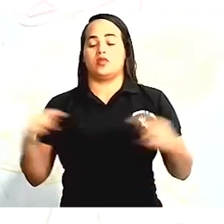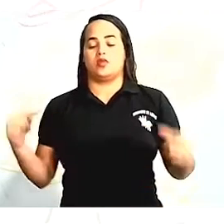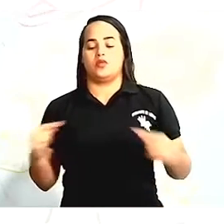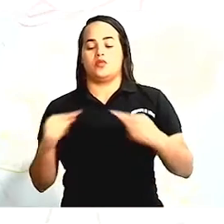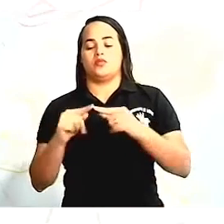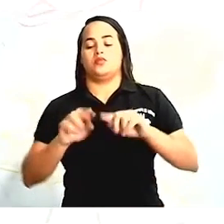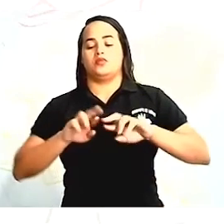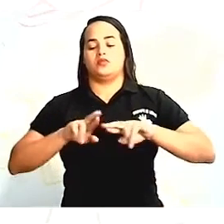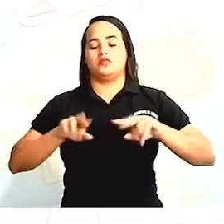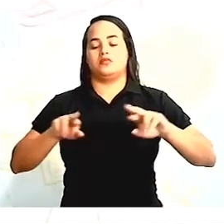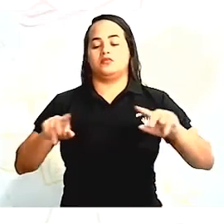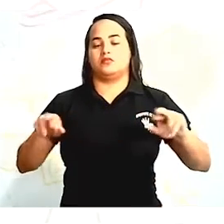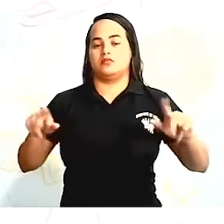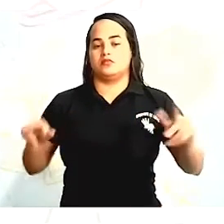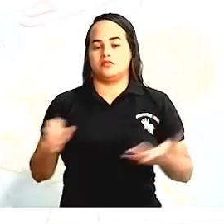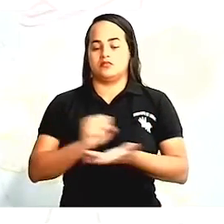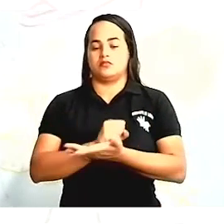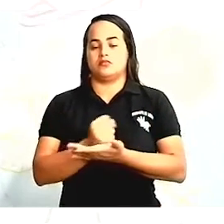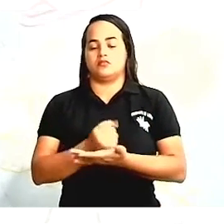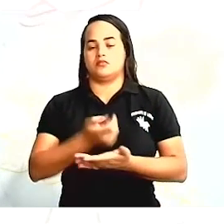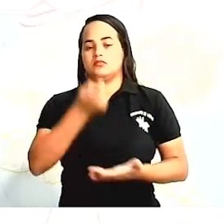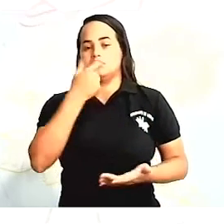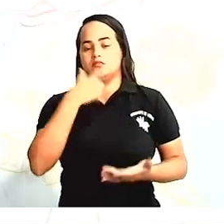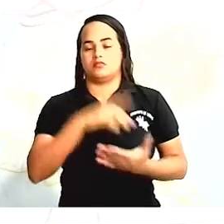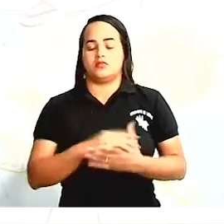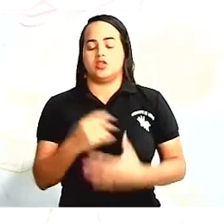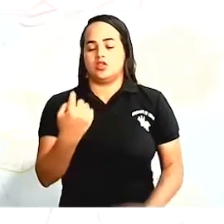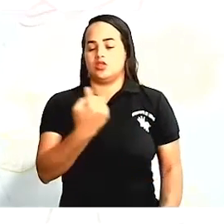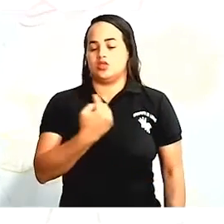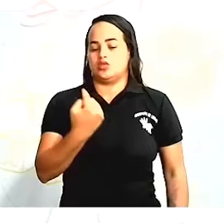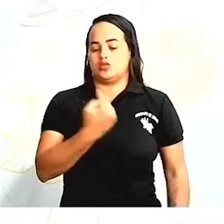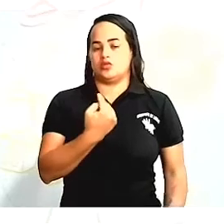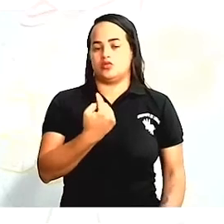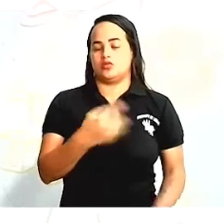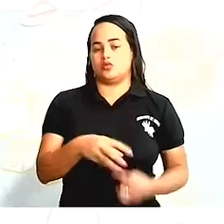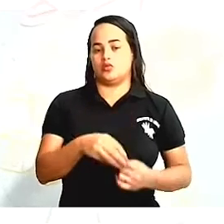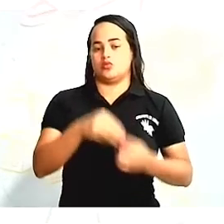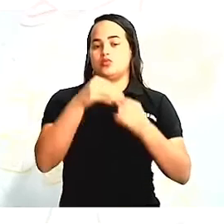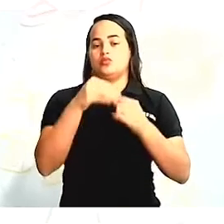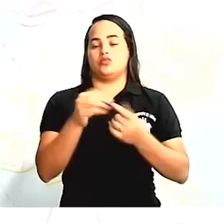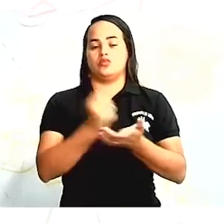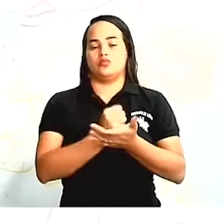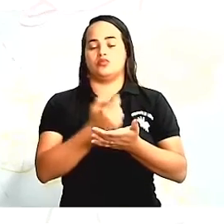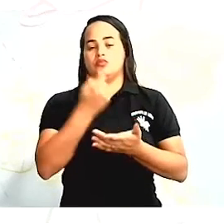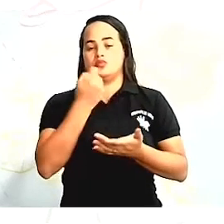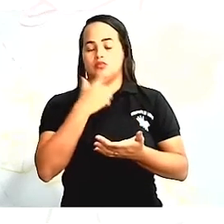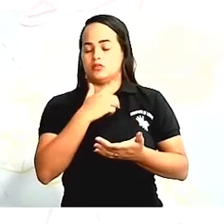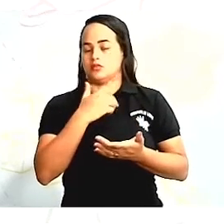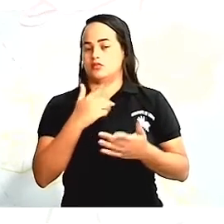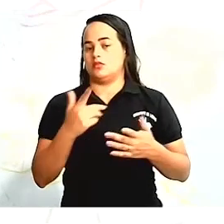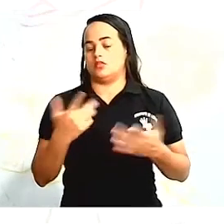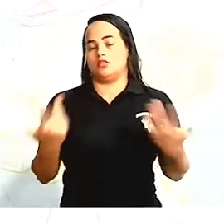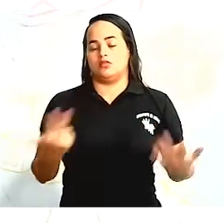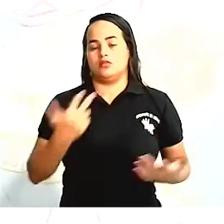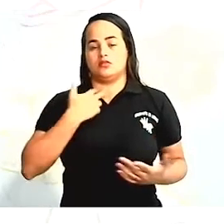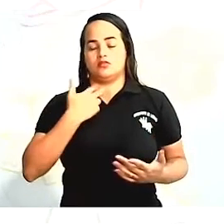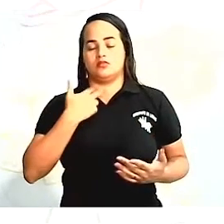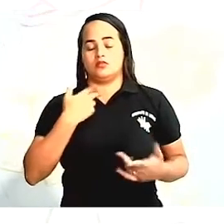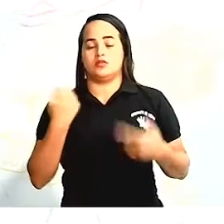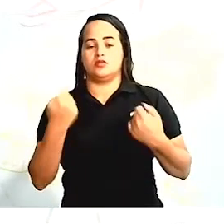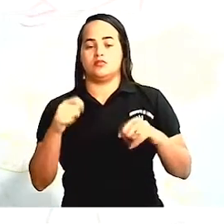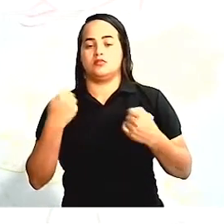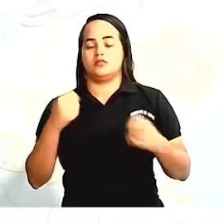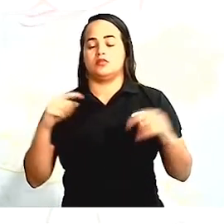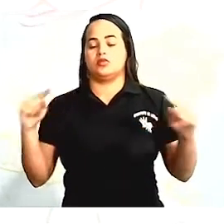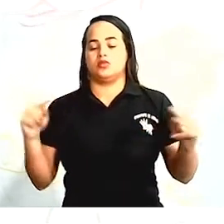com várias drogas. Ela sozinha, ela por si só, não vai ter uma eficácia. Ela vai ter que ter o quê? Algo combinado